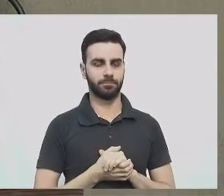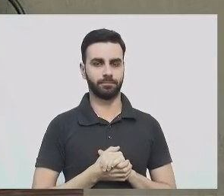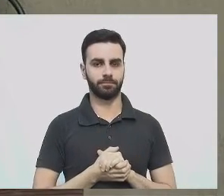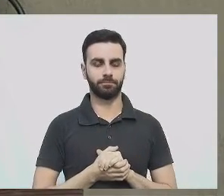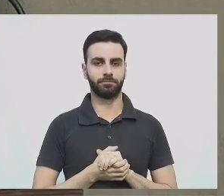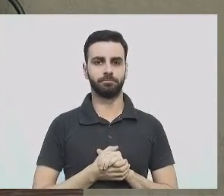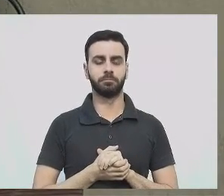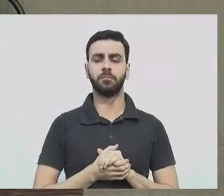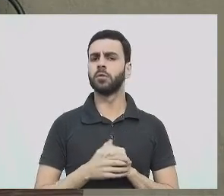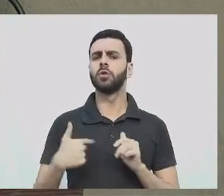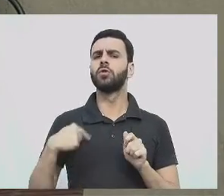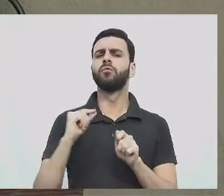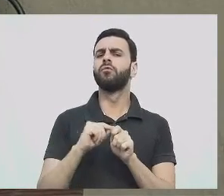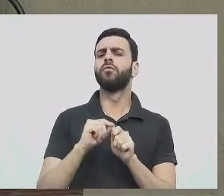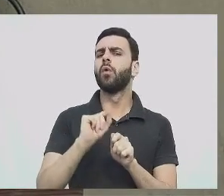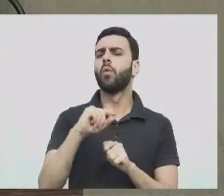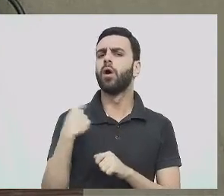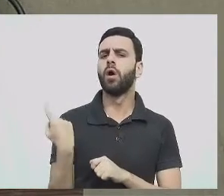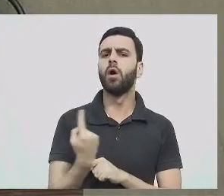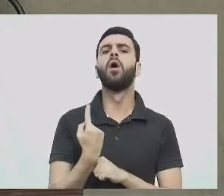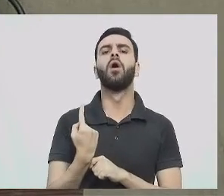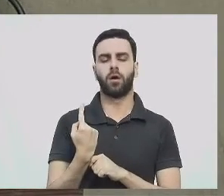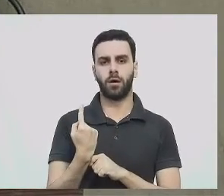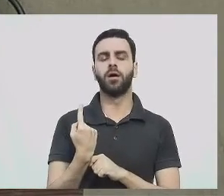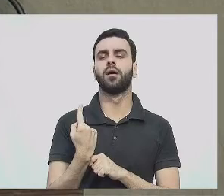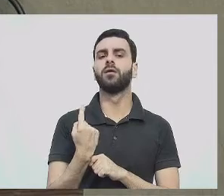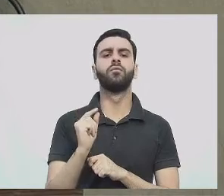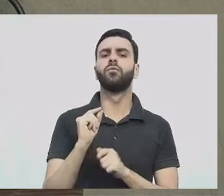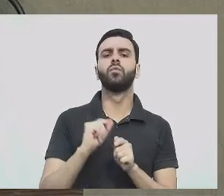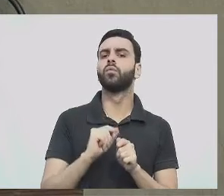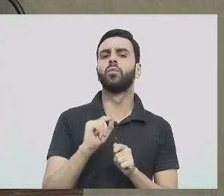E o que, que nós fizemos? Nós visitamos